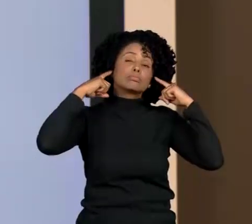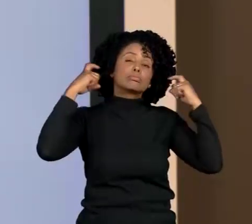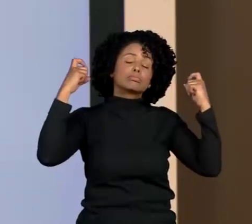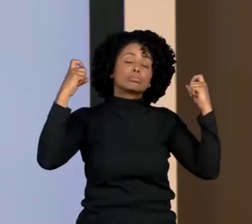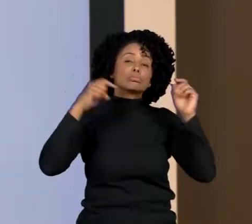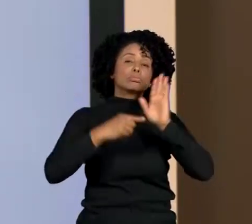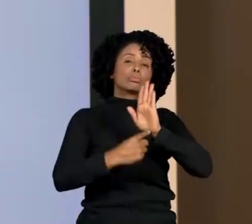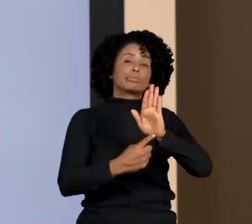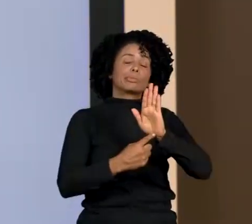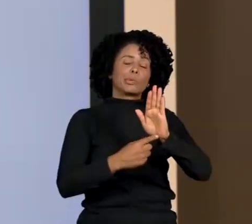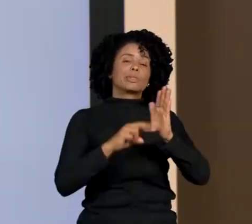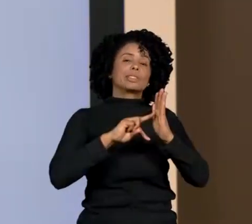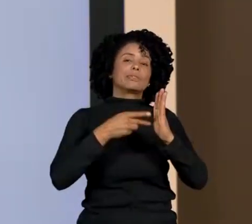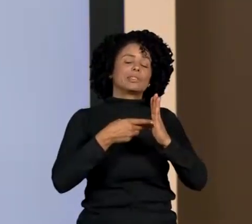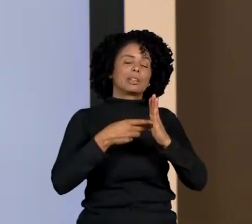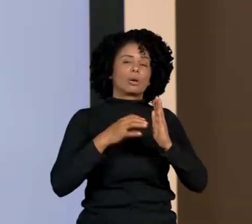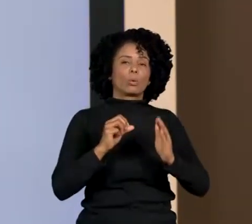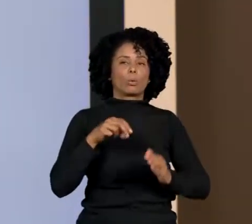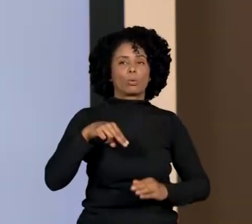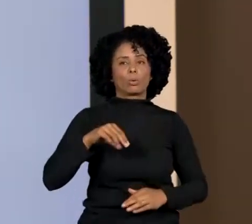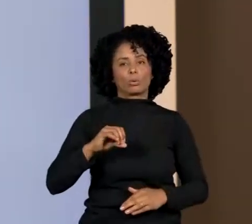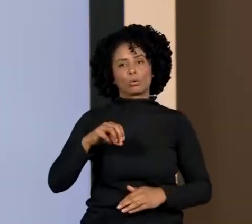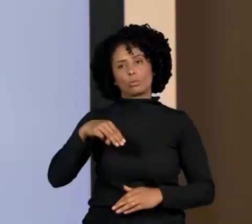que nós chamamos de